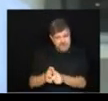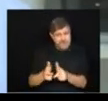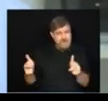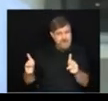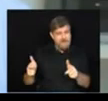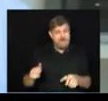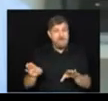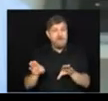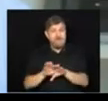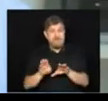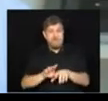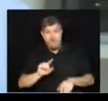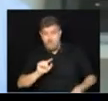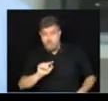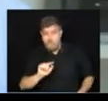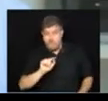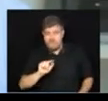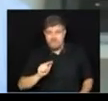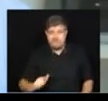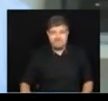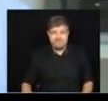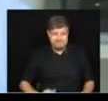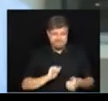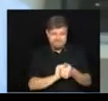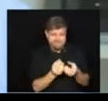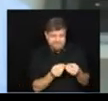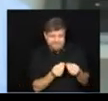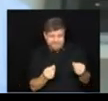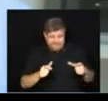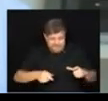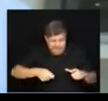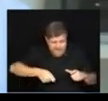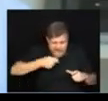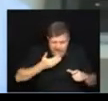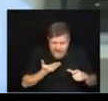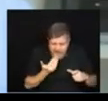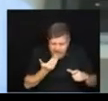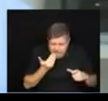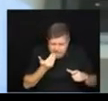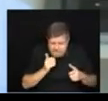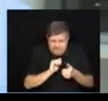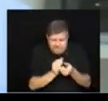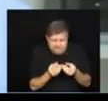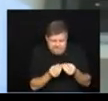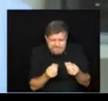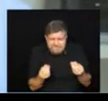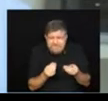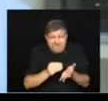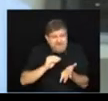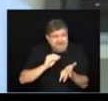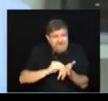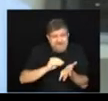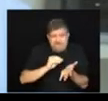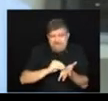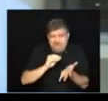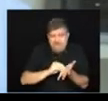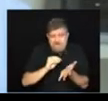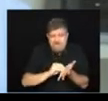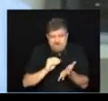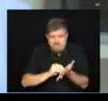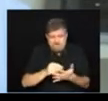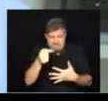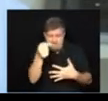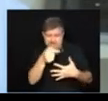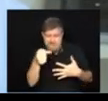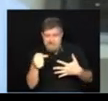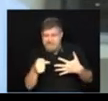questão da falta de qualidade da alimentação, onde micronutrientes, por exemplo, podem estar em falta,